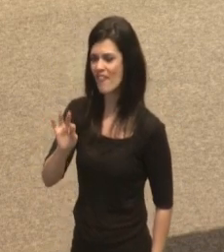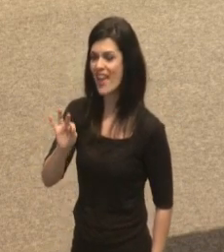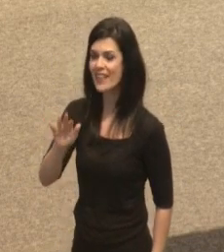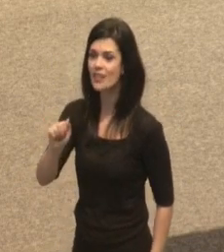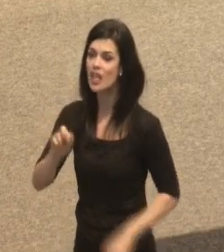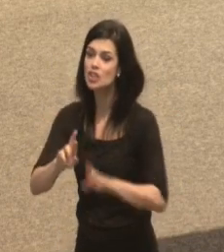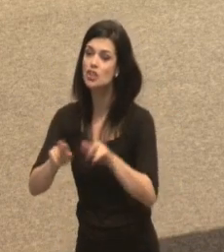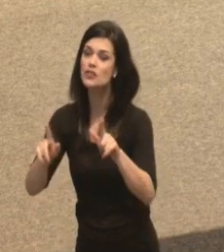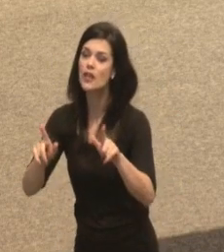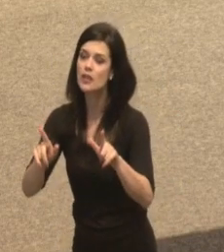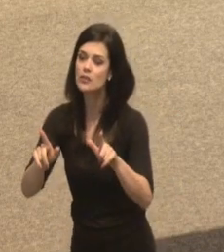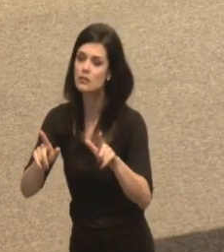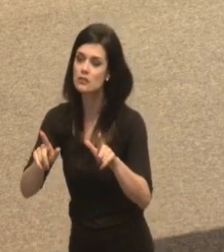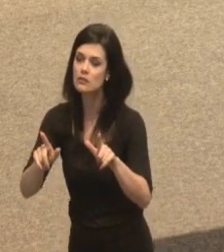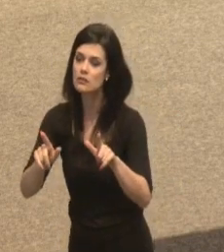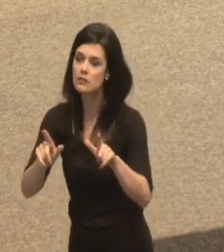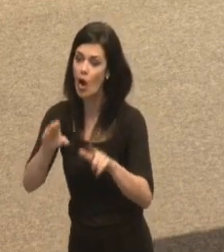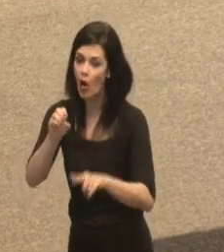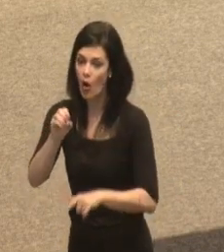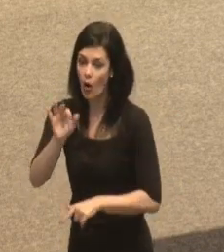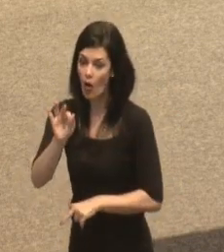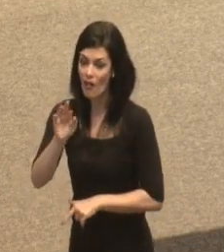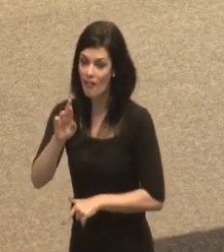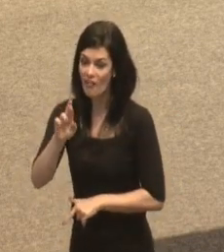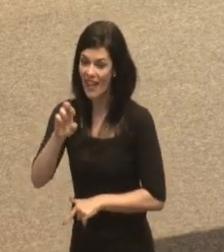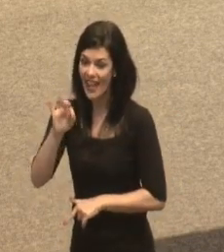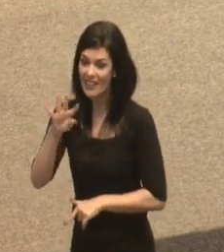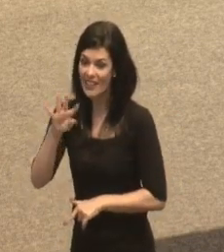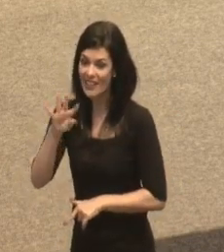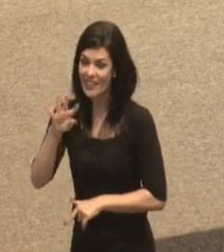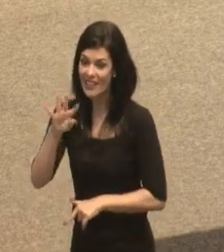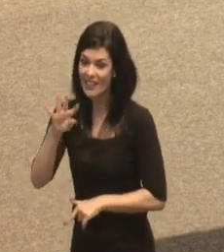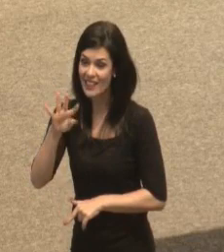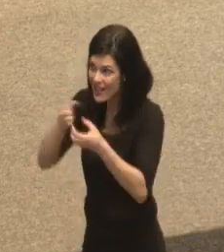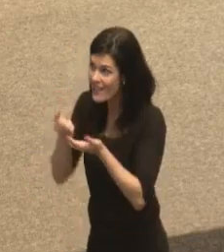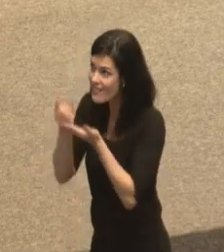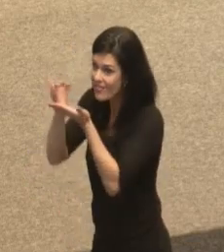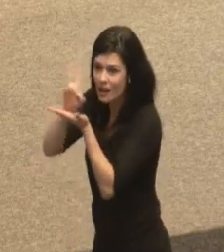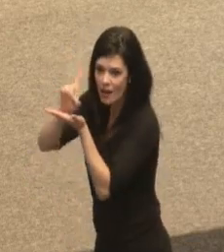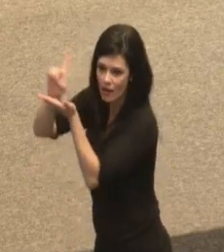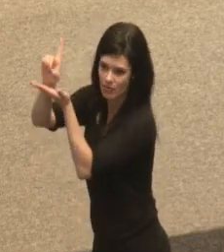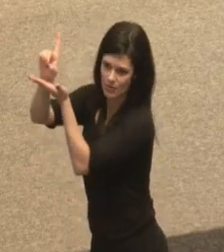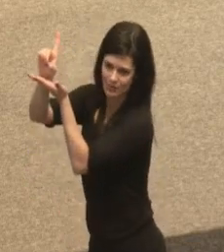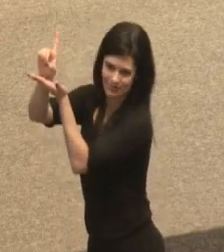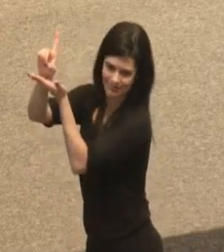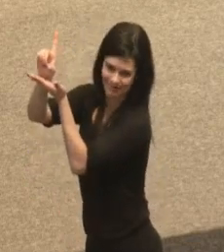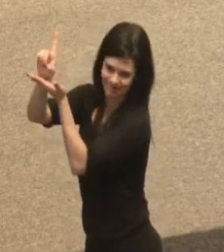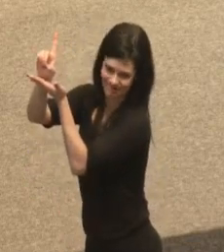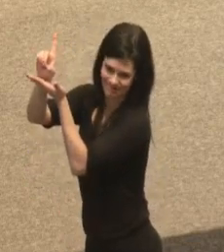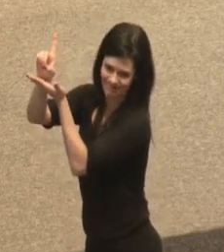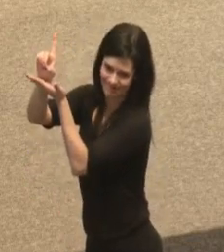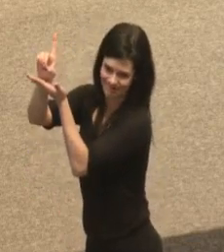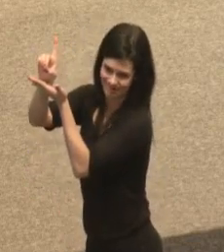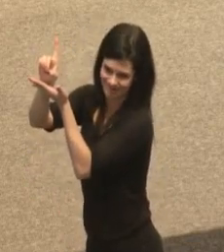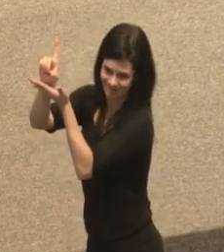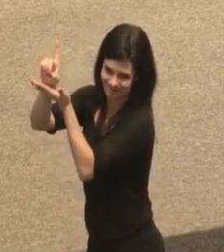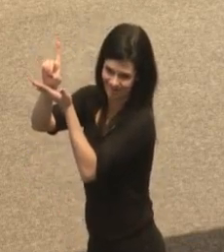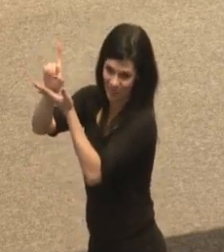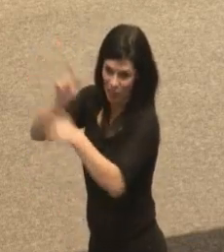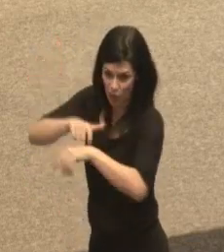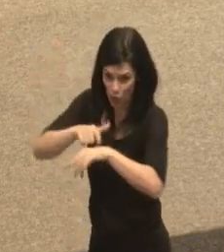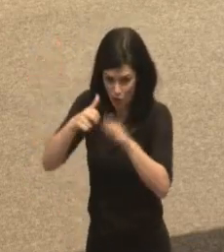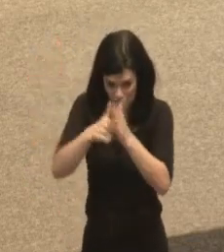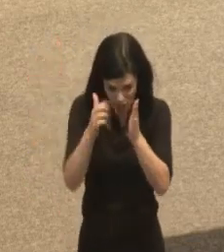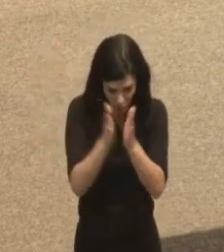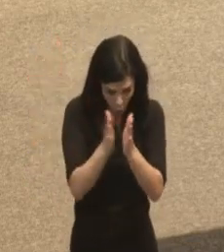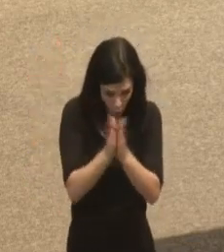Senhor. Oferta que não é dedicada ao Senhor não vai servir para o campo missionário. Então, quando você ora e você dedica ao Senhor a